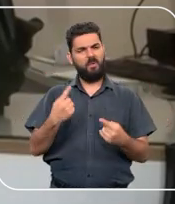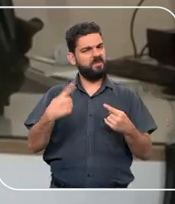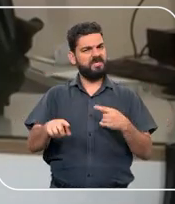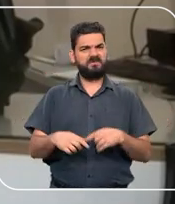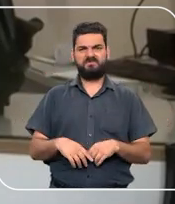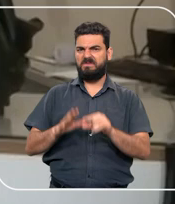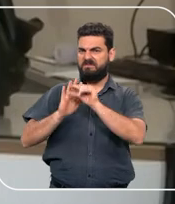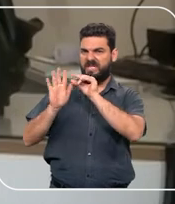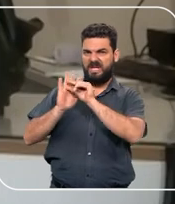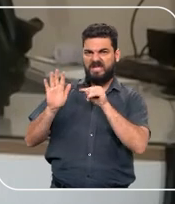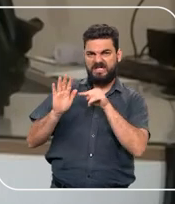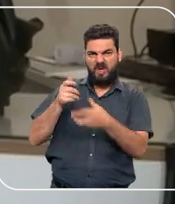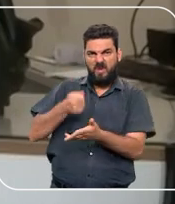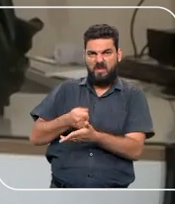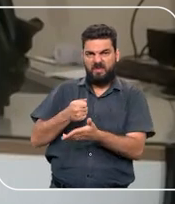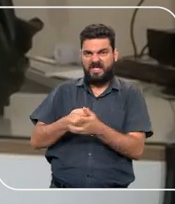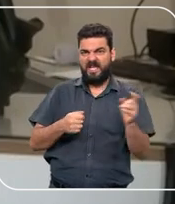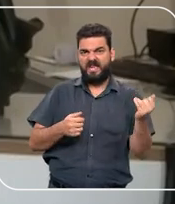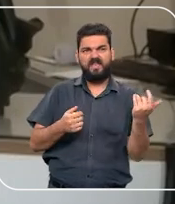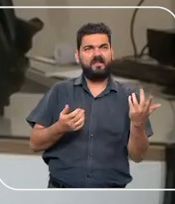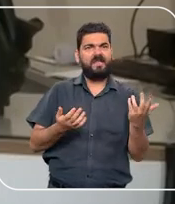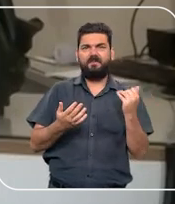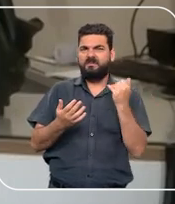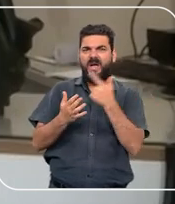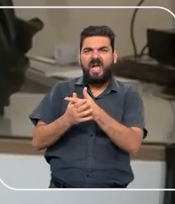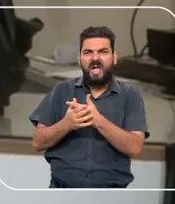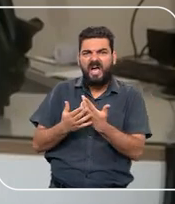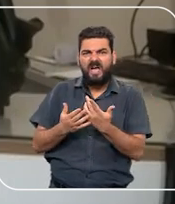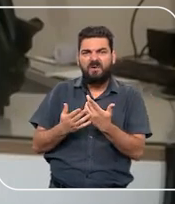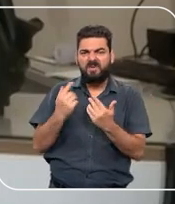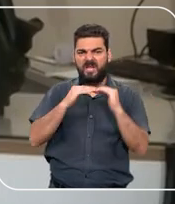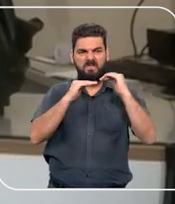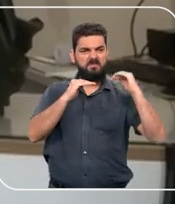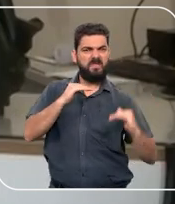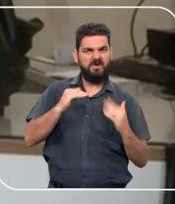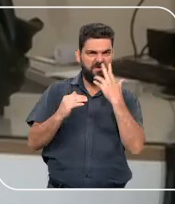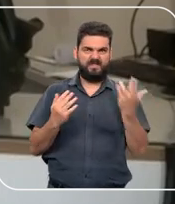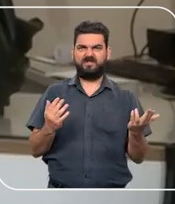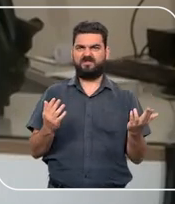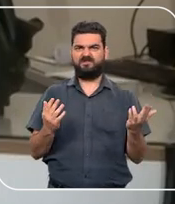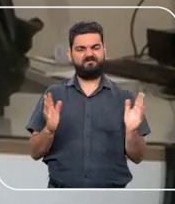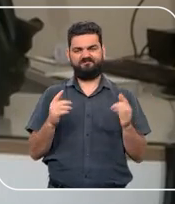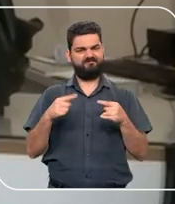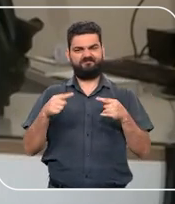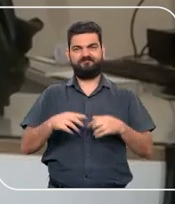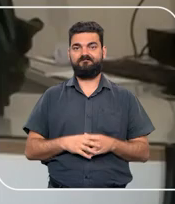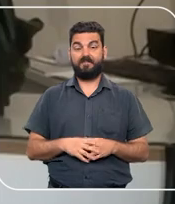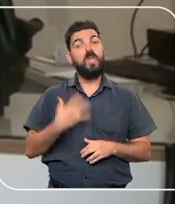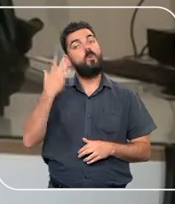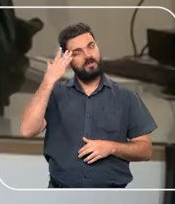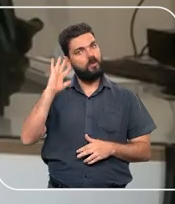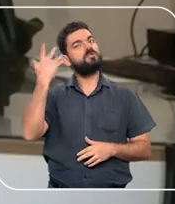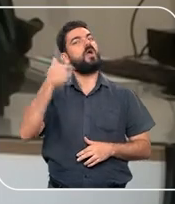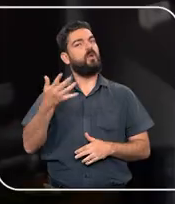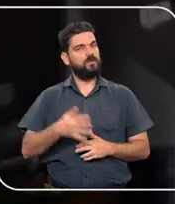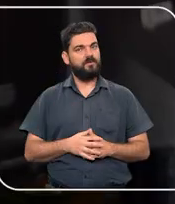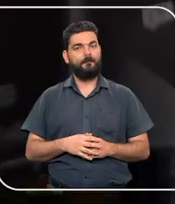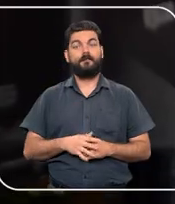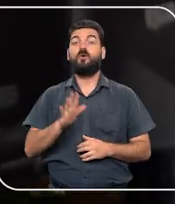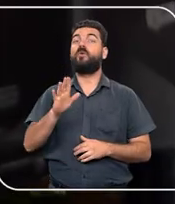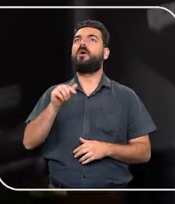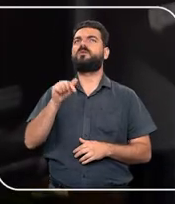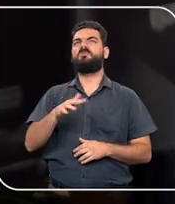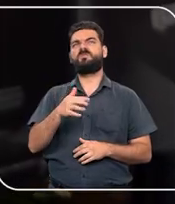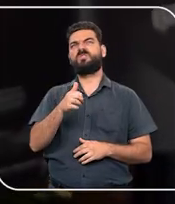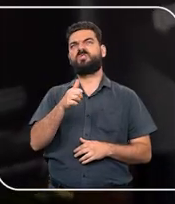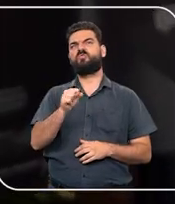a cláusula em que coloca o consumidor em em desvantagem exagerada excessiva O que é o caso no